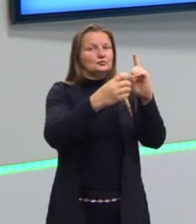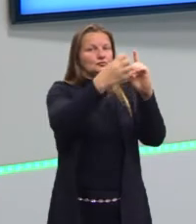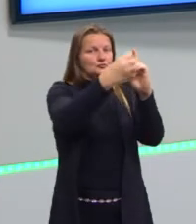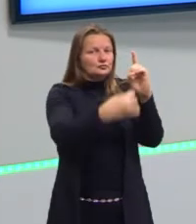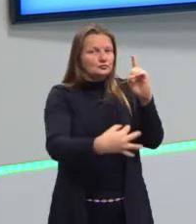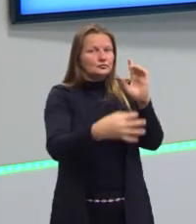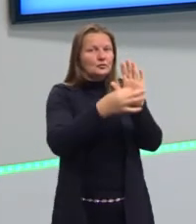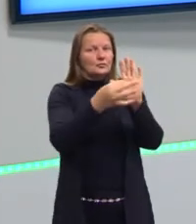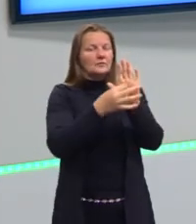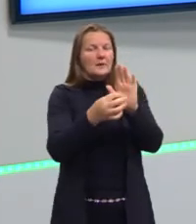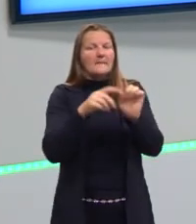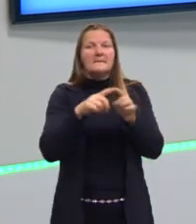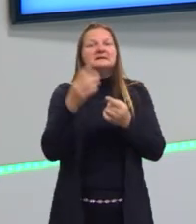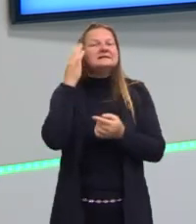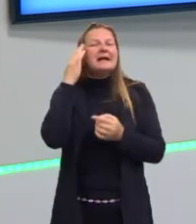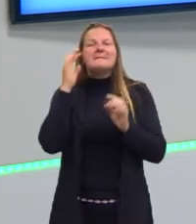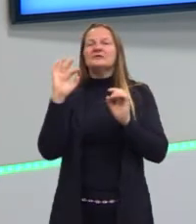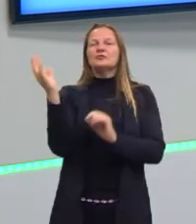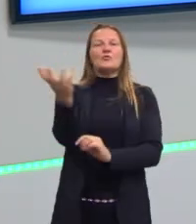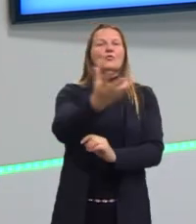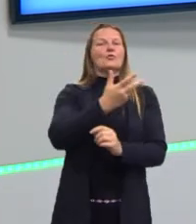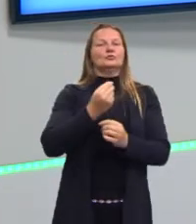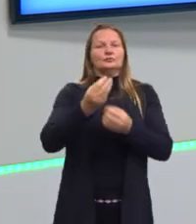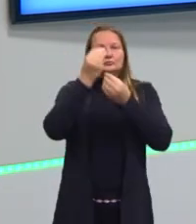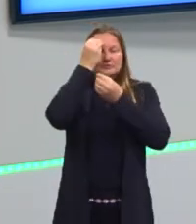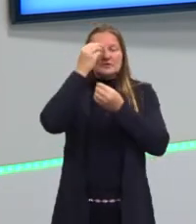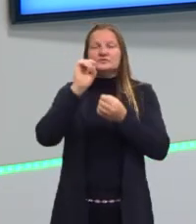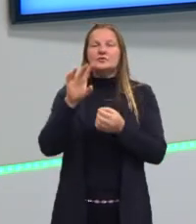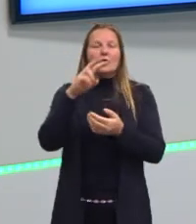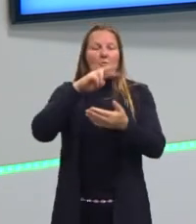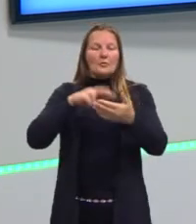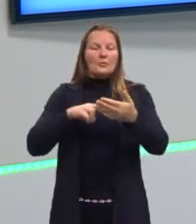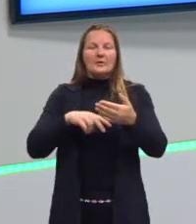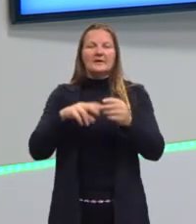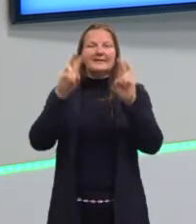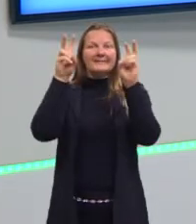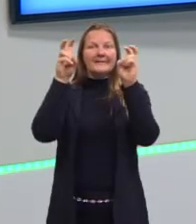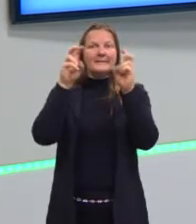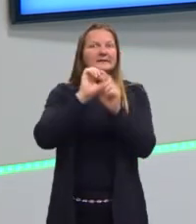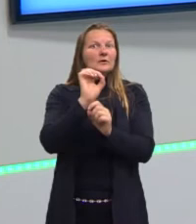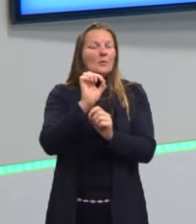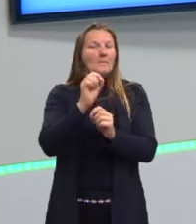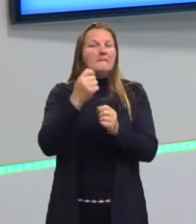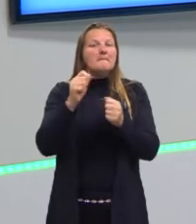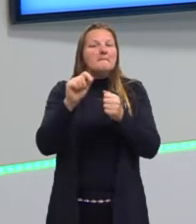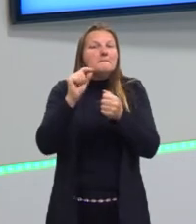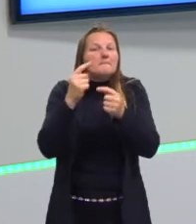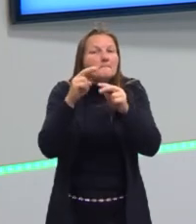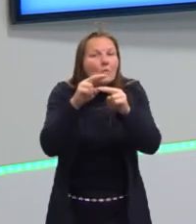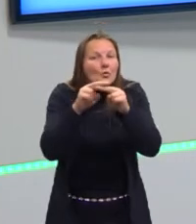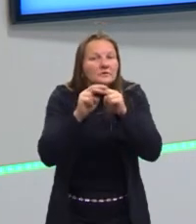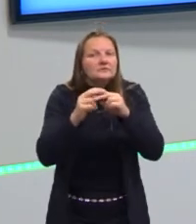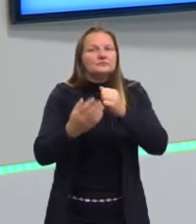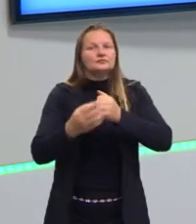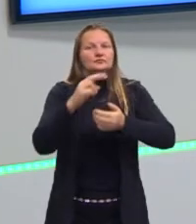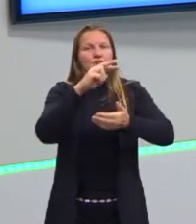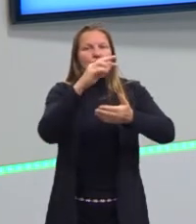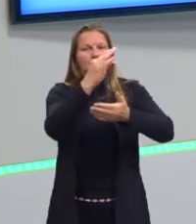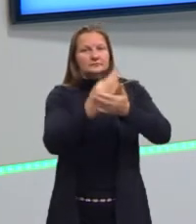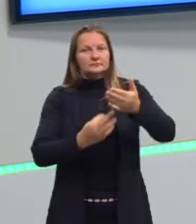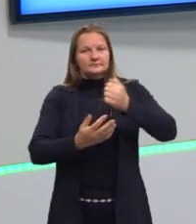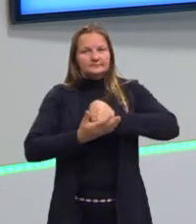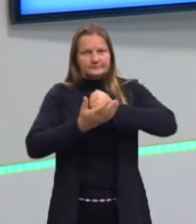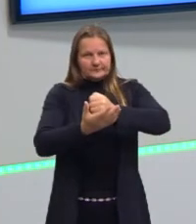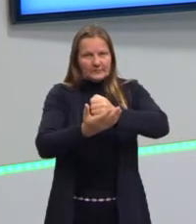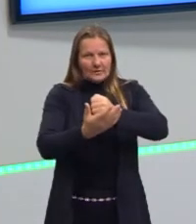mas não basta ler e interpretar apenas o tema os textos de apoio os